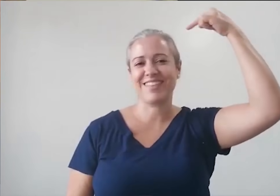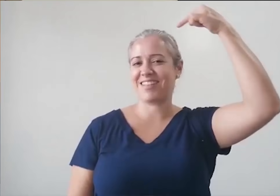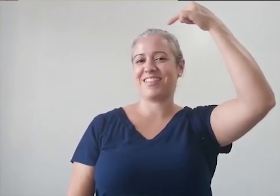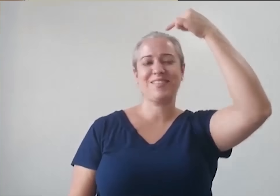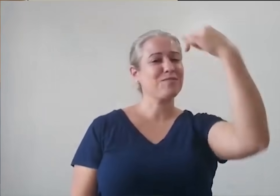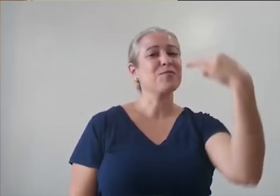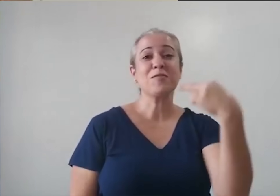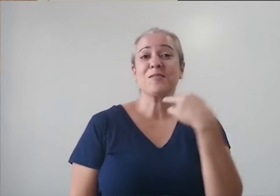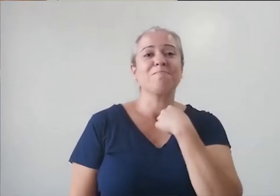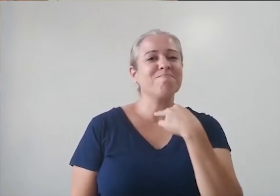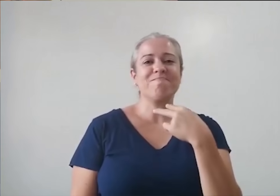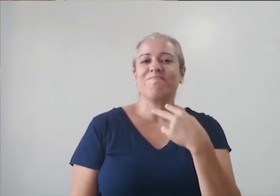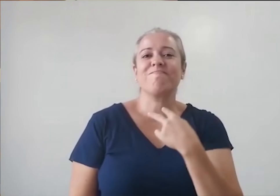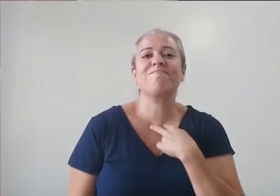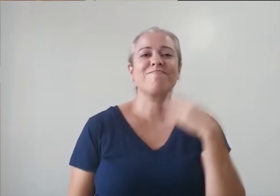Santo, és